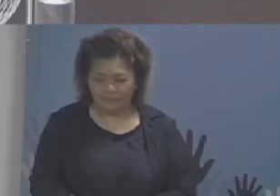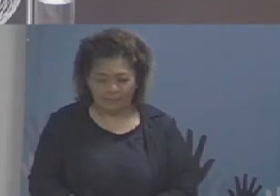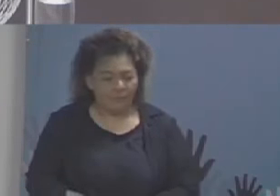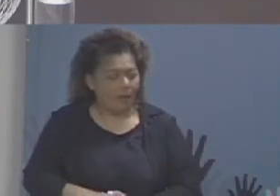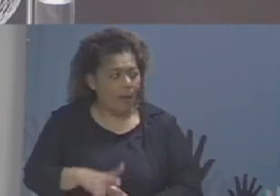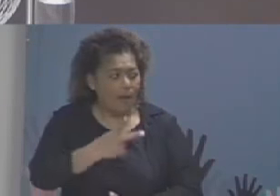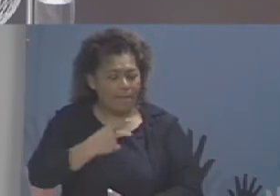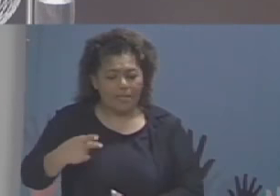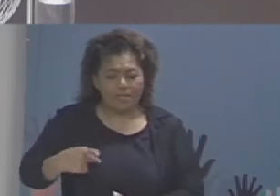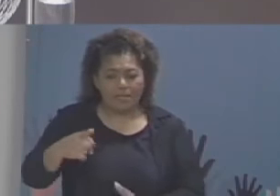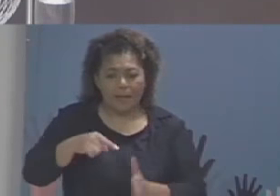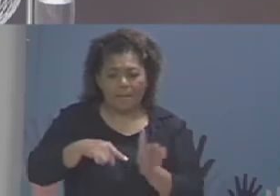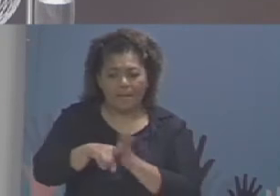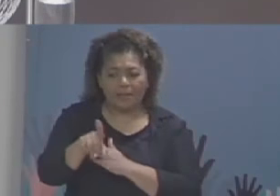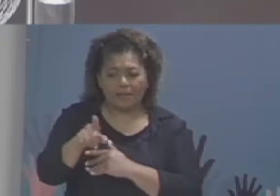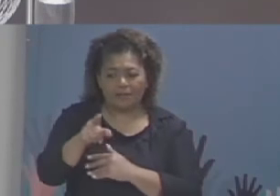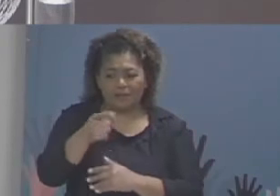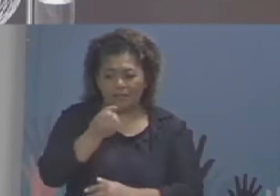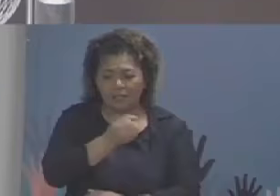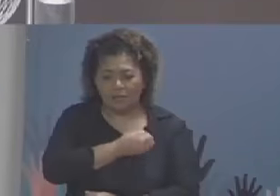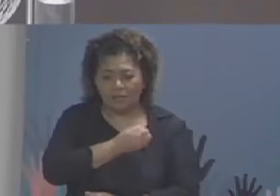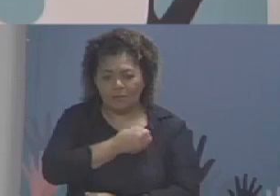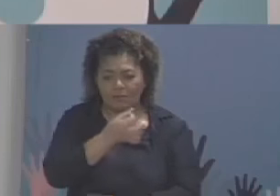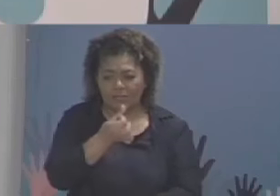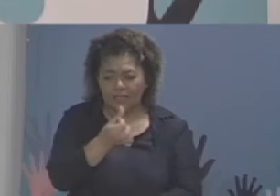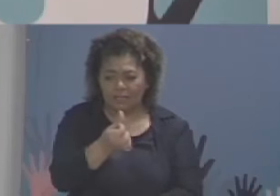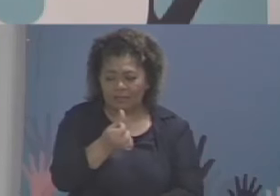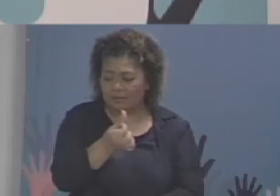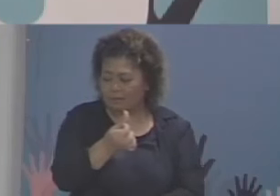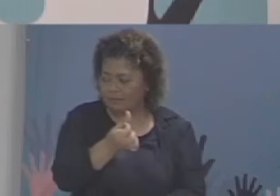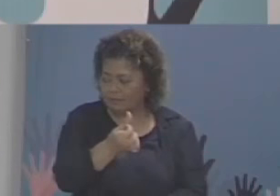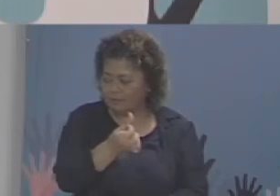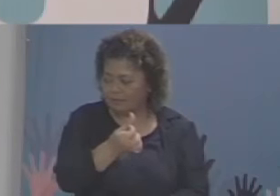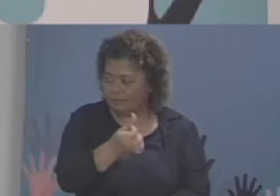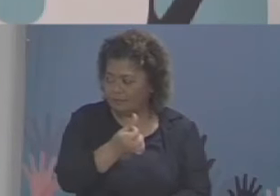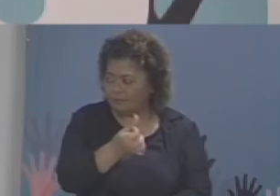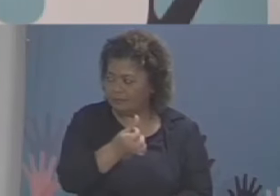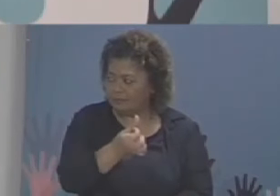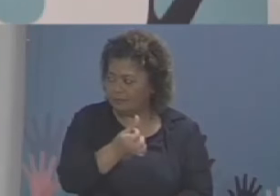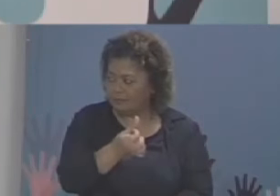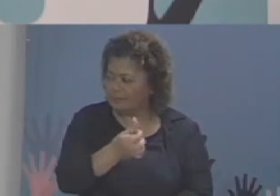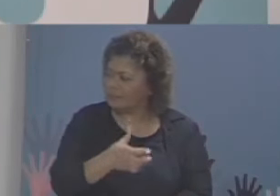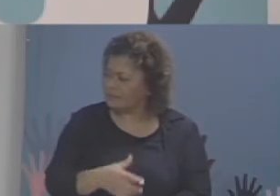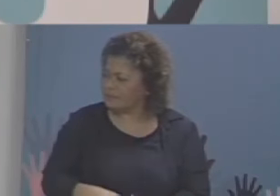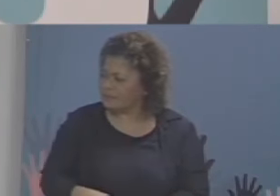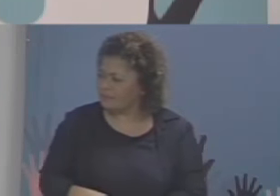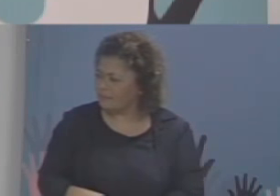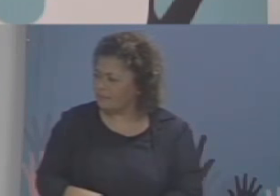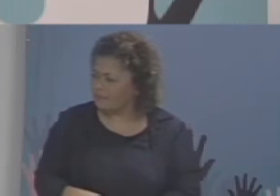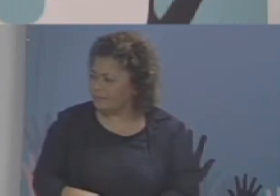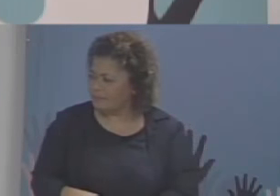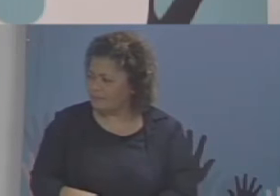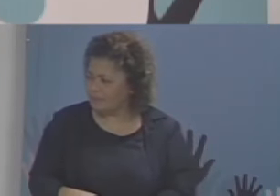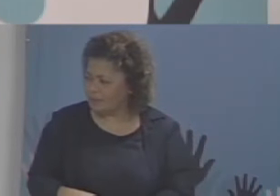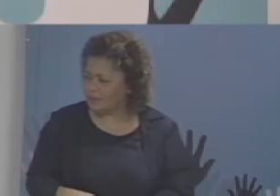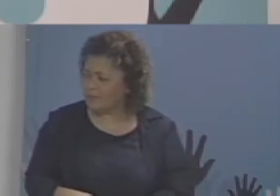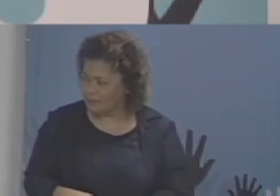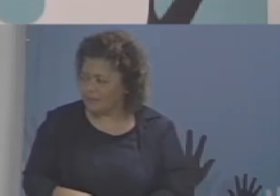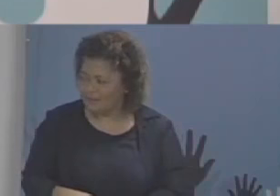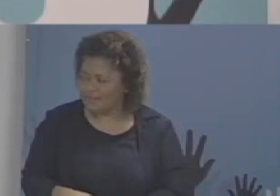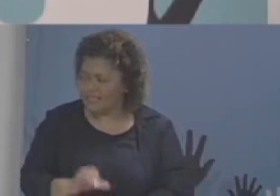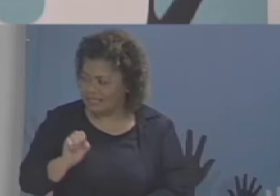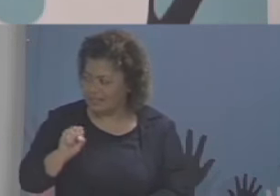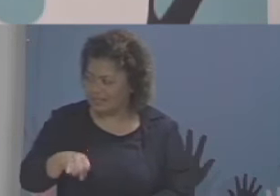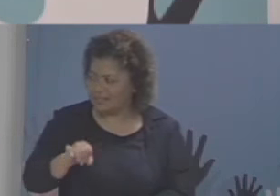Presidente, a pergunta número 6. 6. Que proposta cada chapa tem para a interface formação e